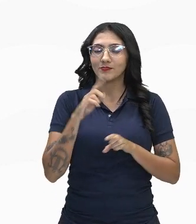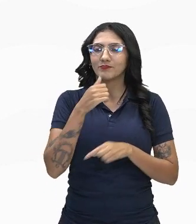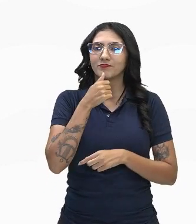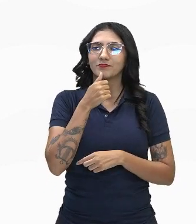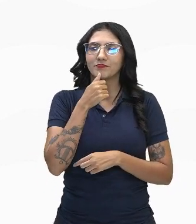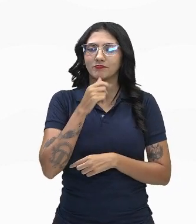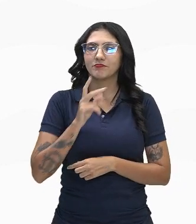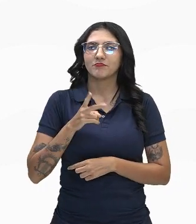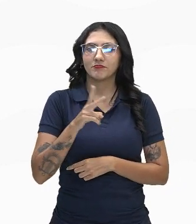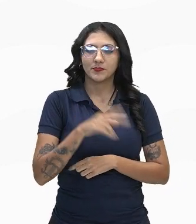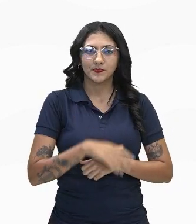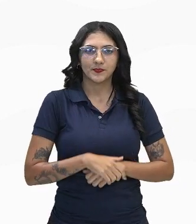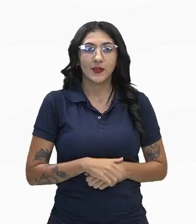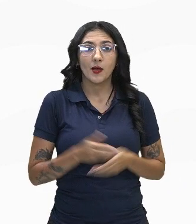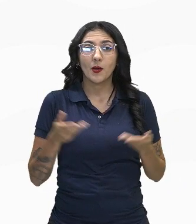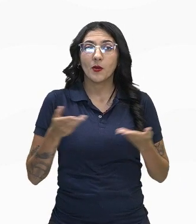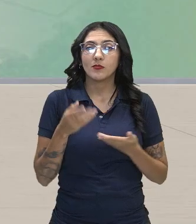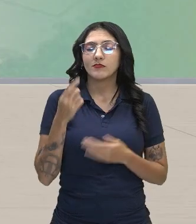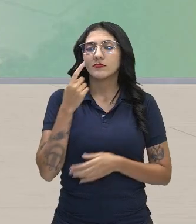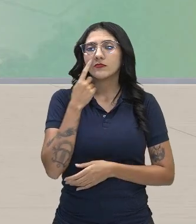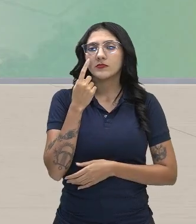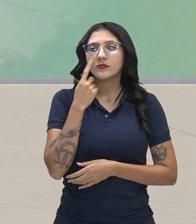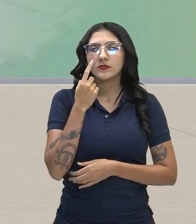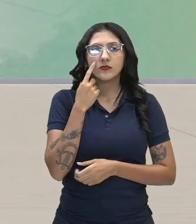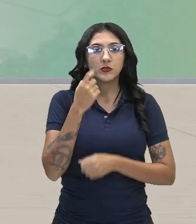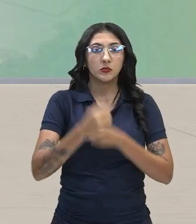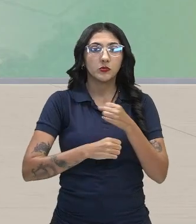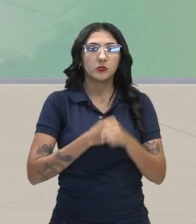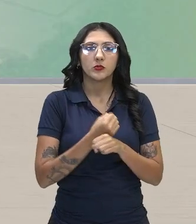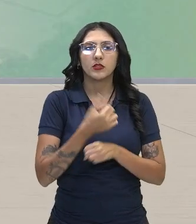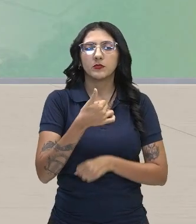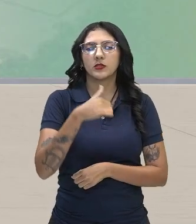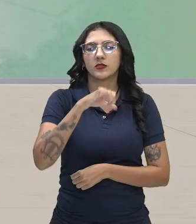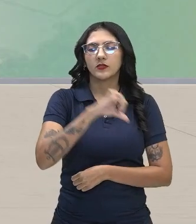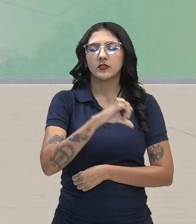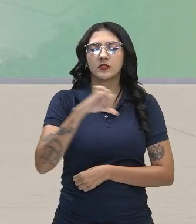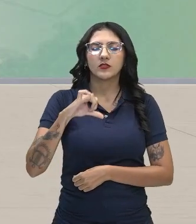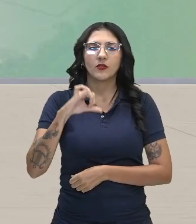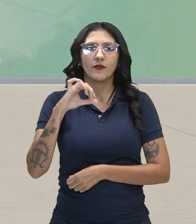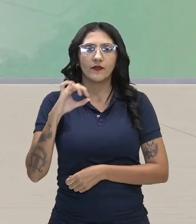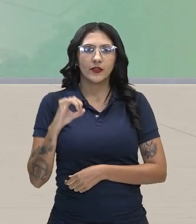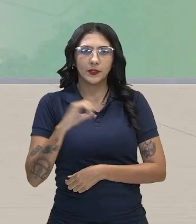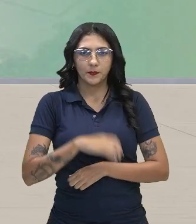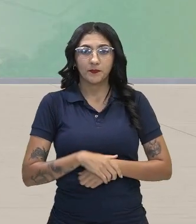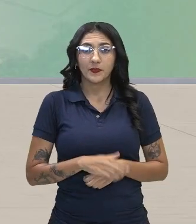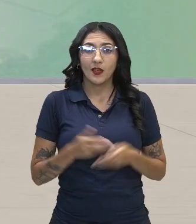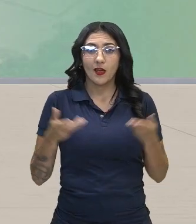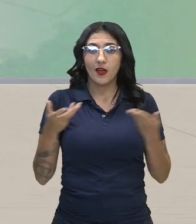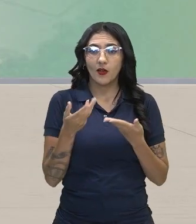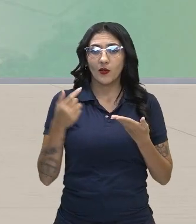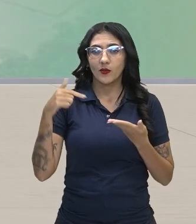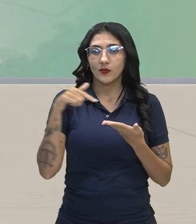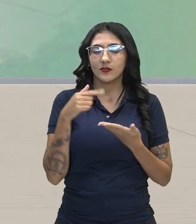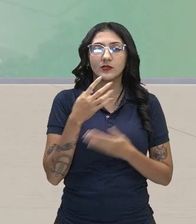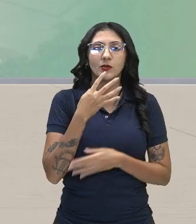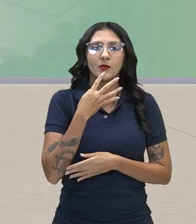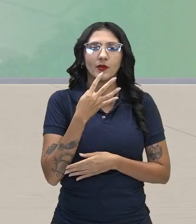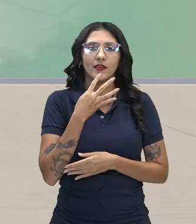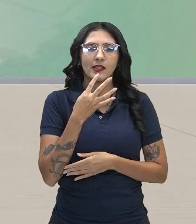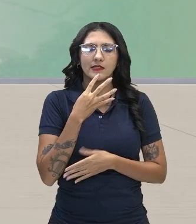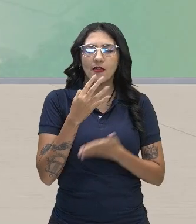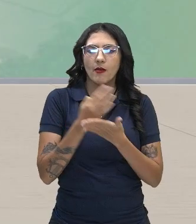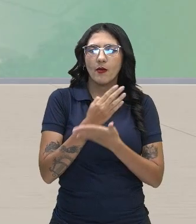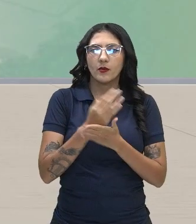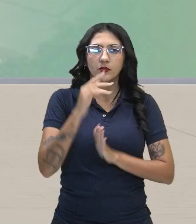avança um pouquinho para a década de 1990, e aí a gente traz vocês para conhecer os projetos